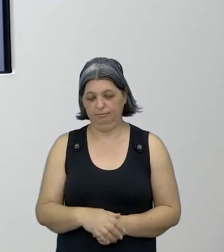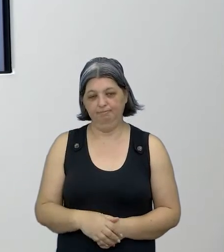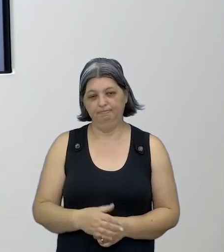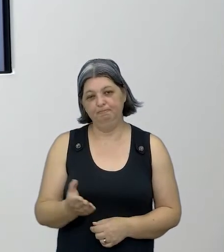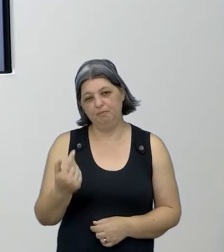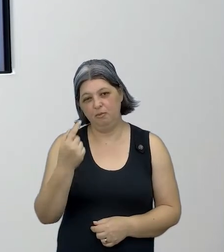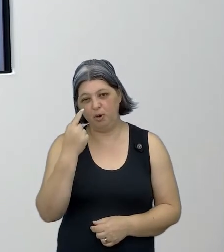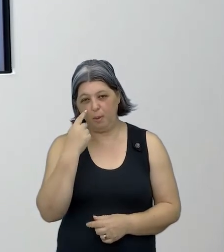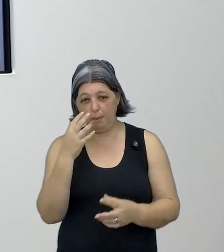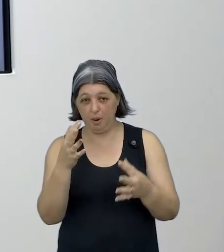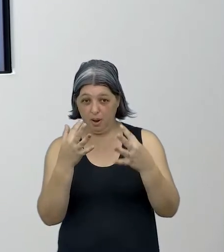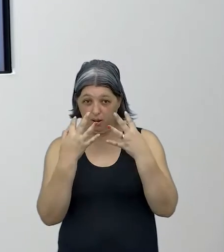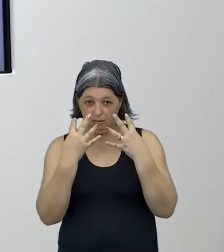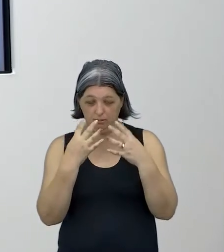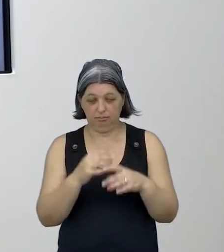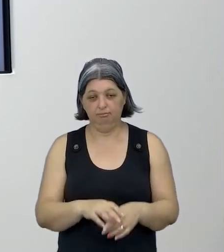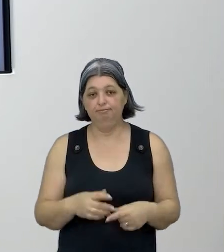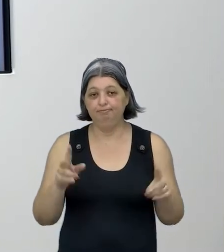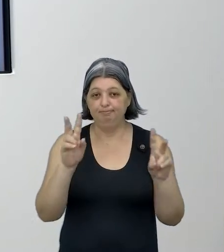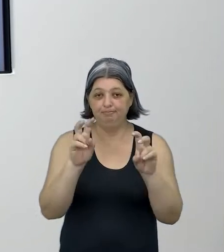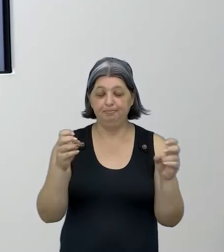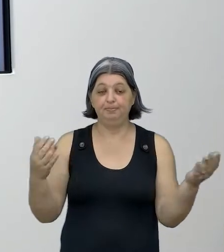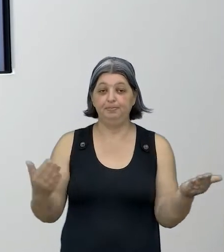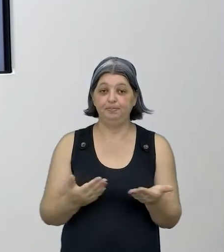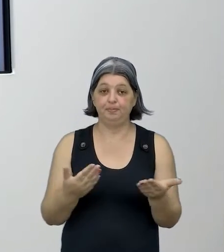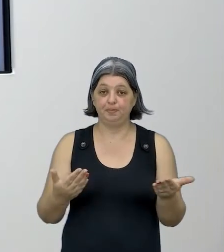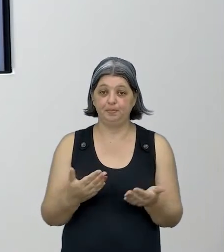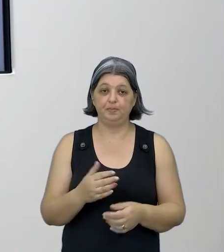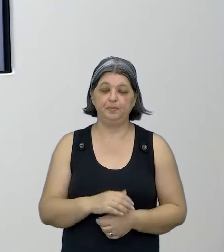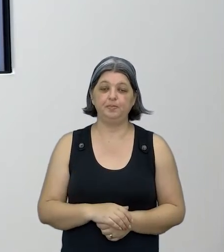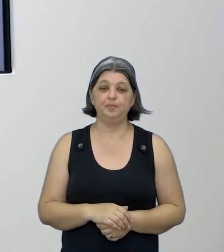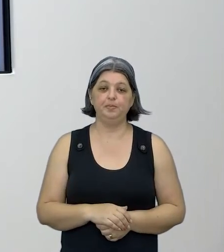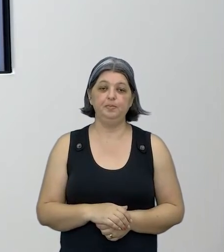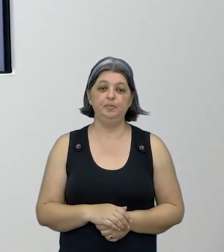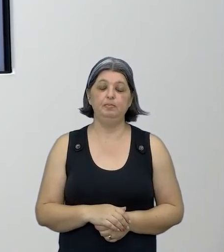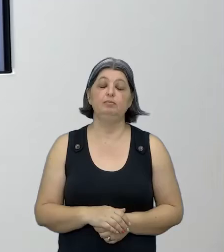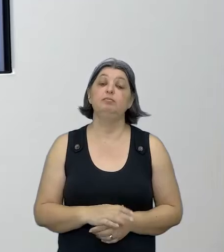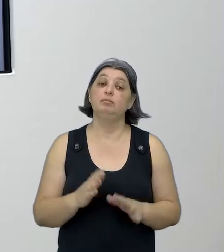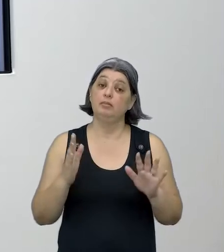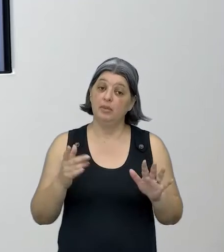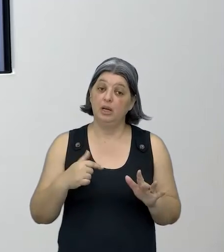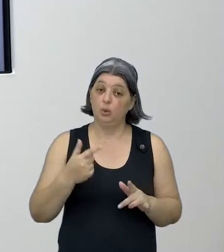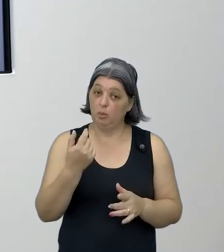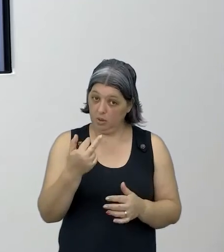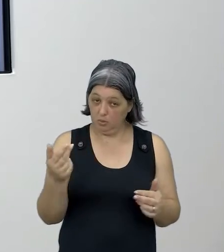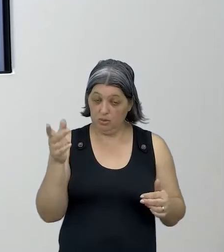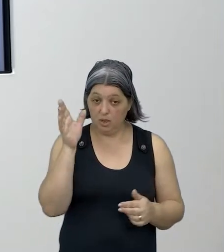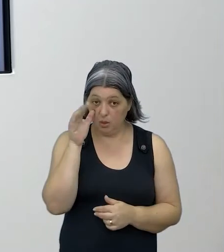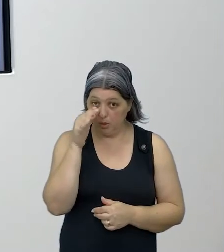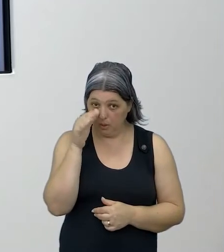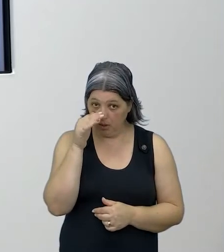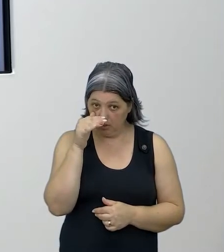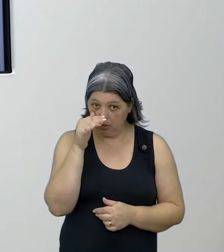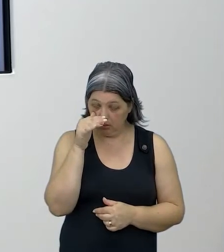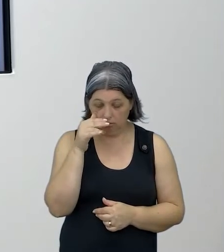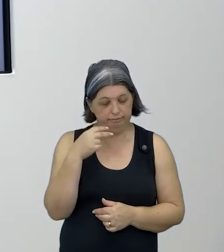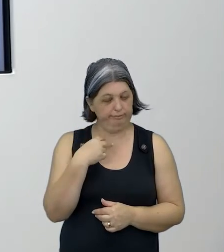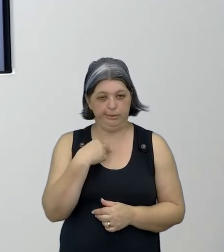mim. Não é o tema de hoje, mas uma coisa muito curiosa que a gente não pode